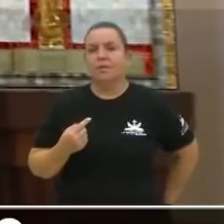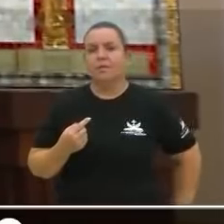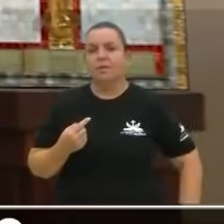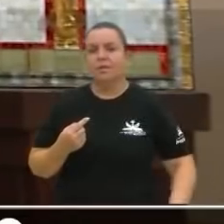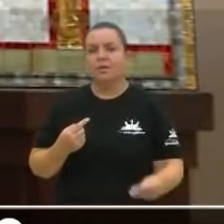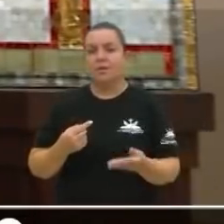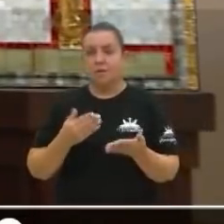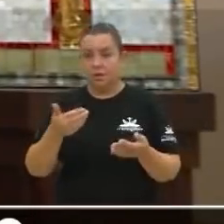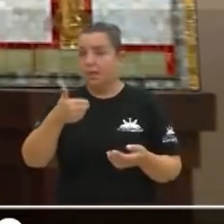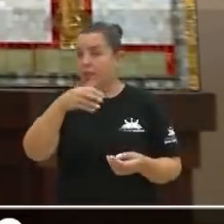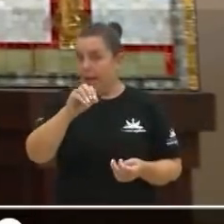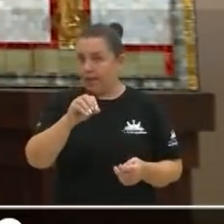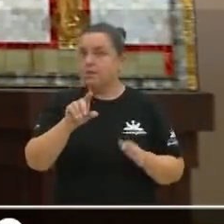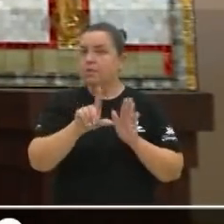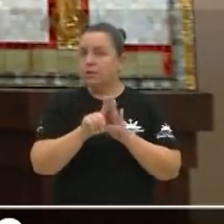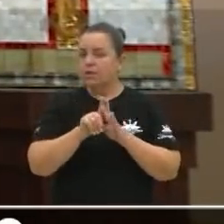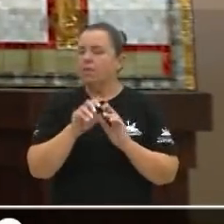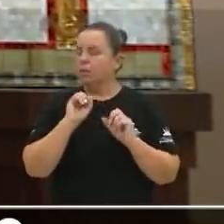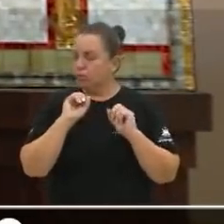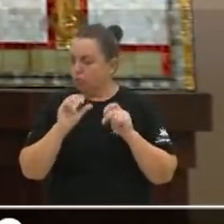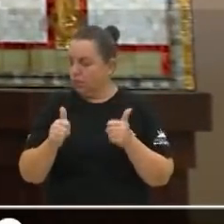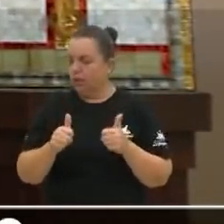falaram que são 10